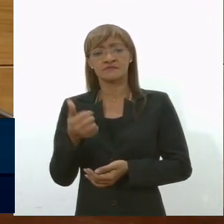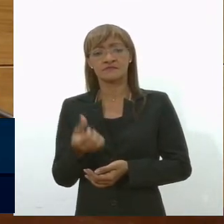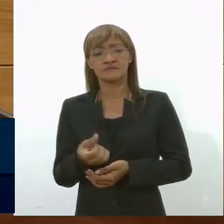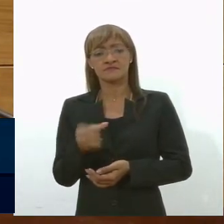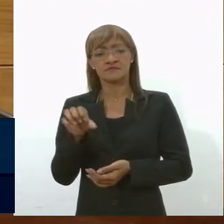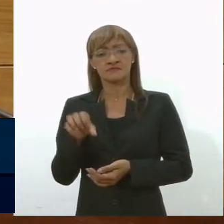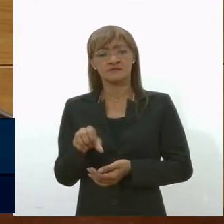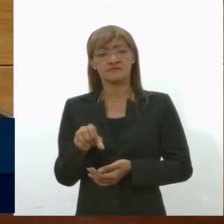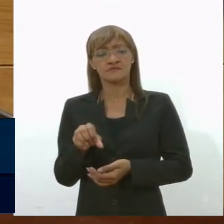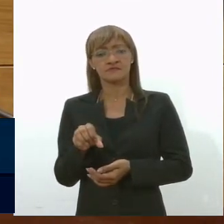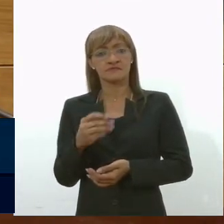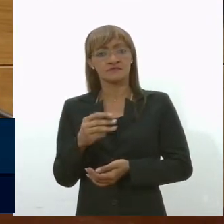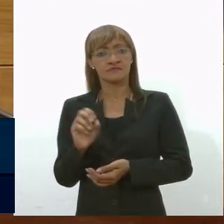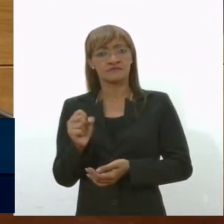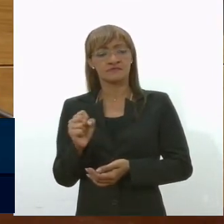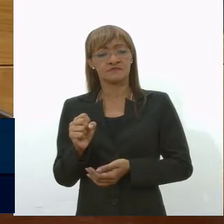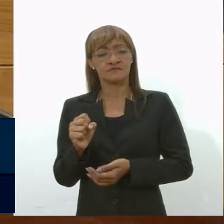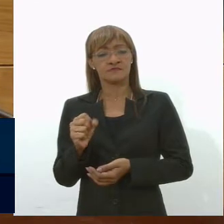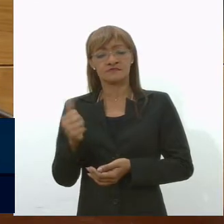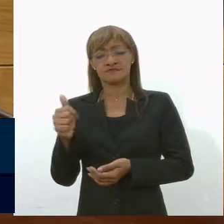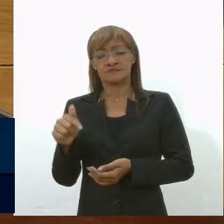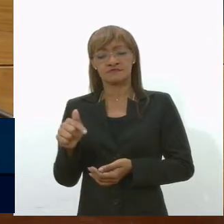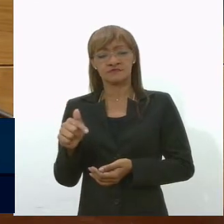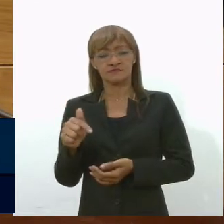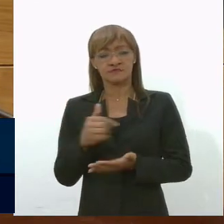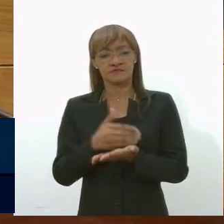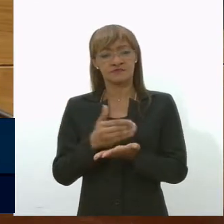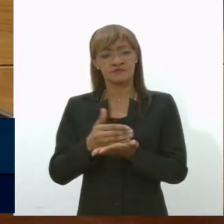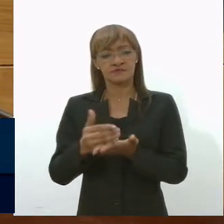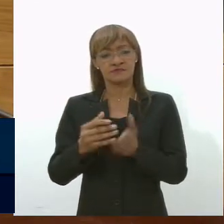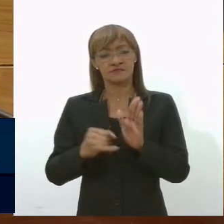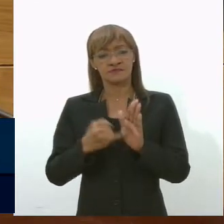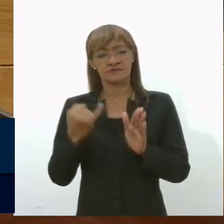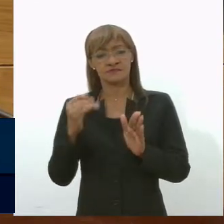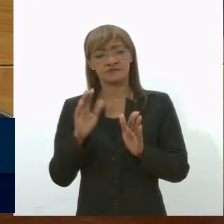R$ 716.938,17. Referente à parcela do contrato de financiamento